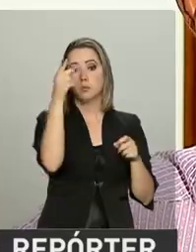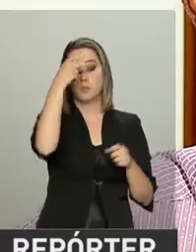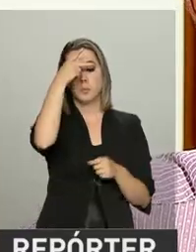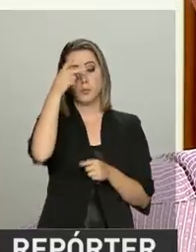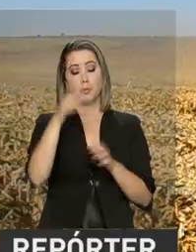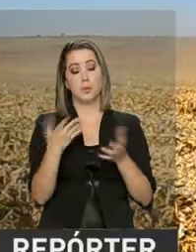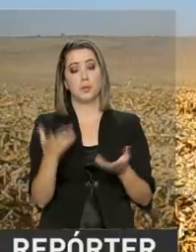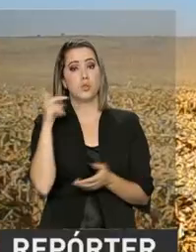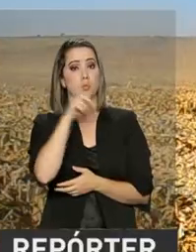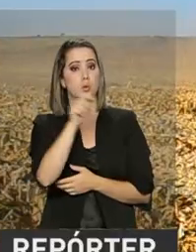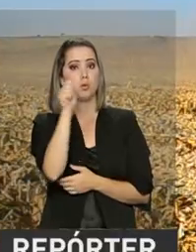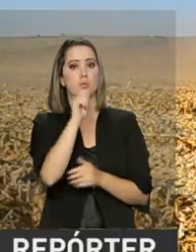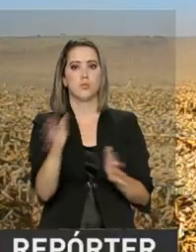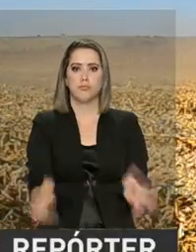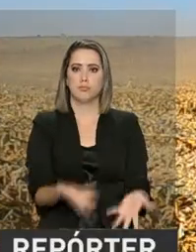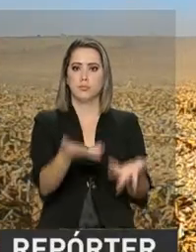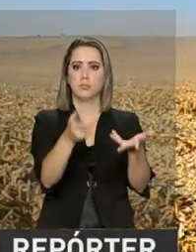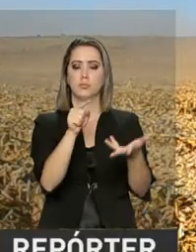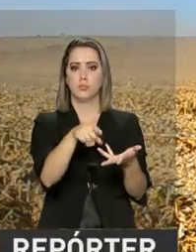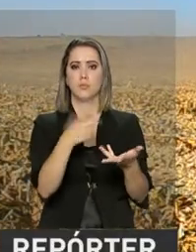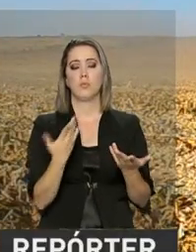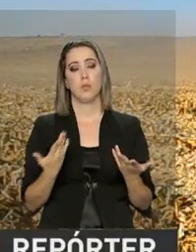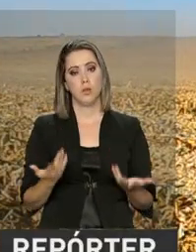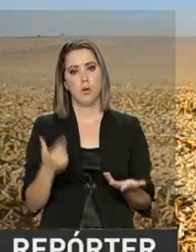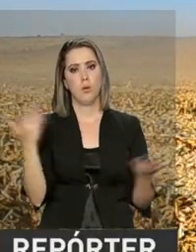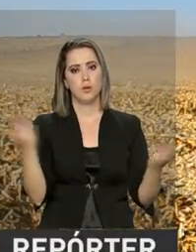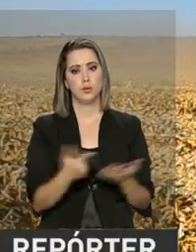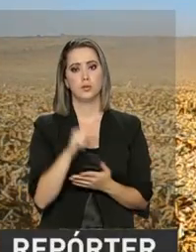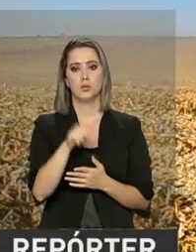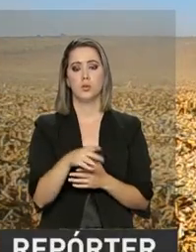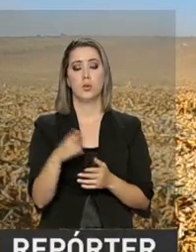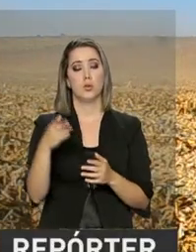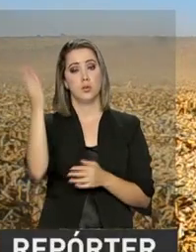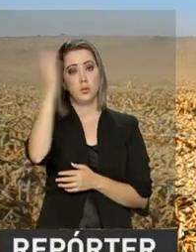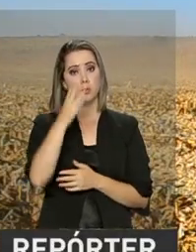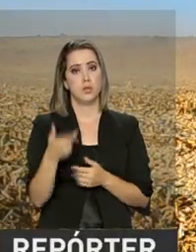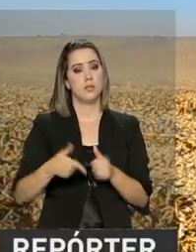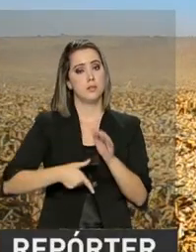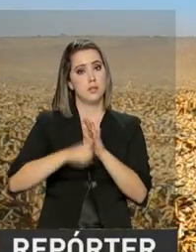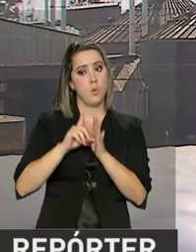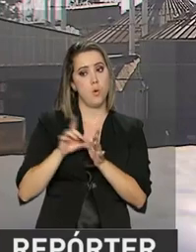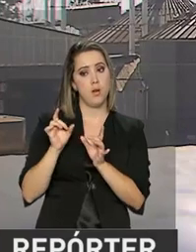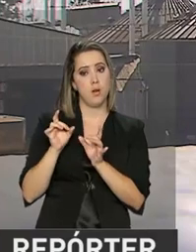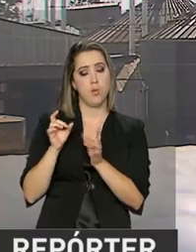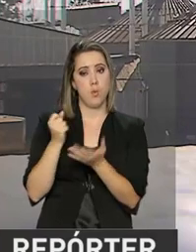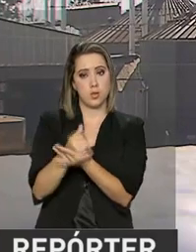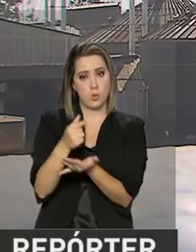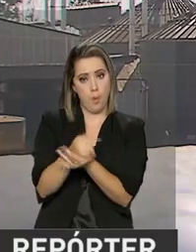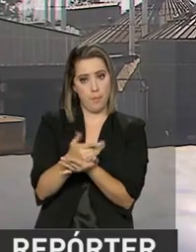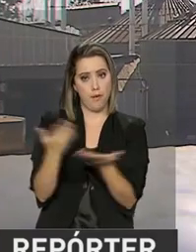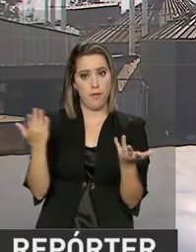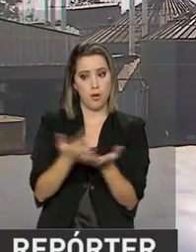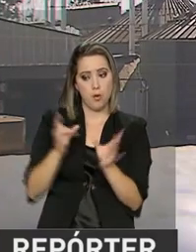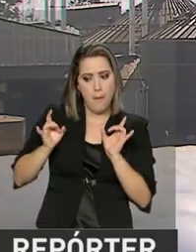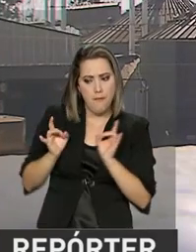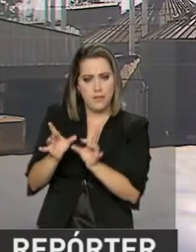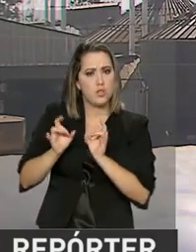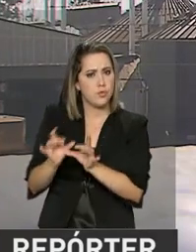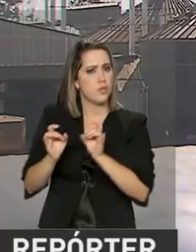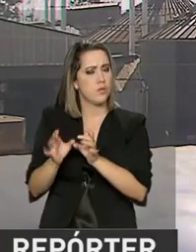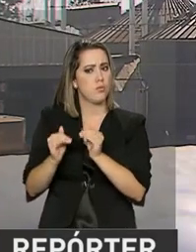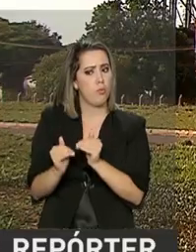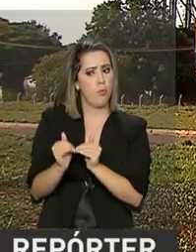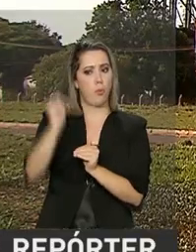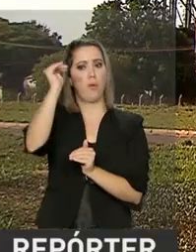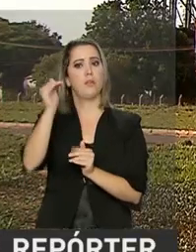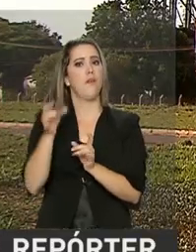ganhos de produtividade. Por causa do aumento da produtividade, o Brasil deixou de ser um país importador e se transformou em um exportador de